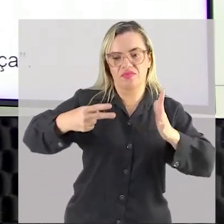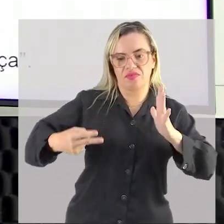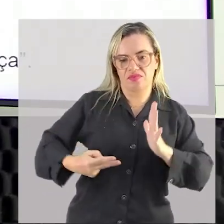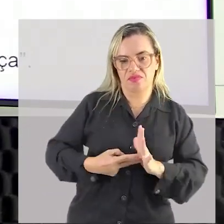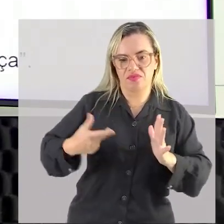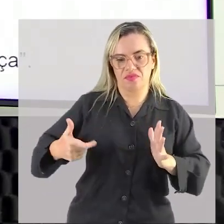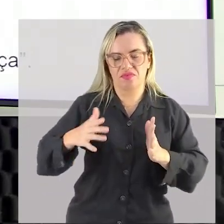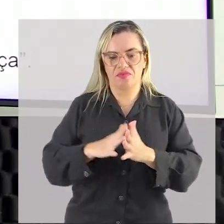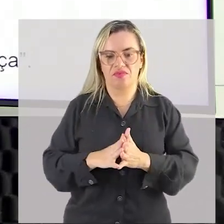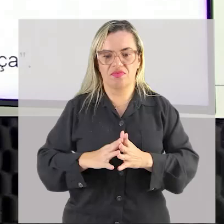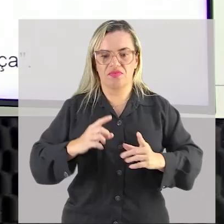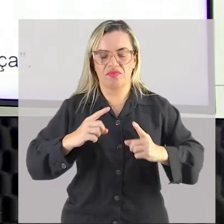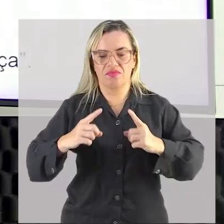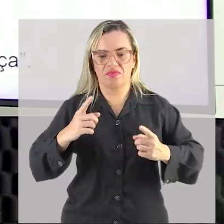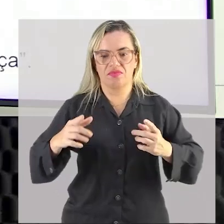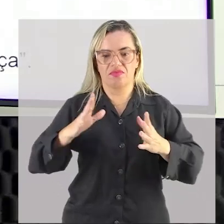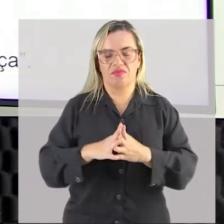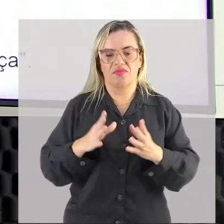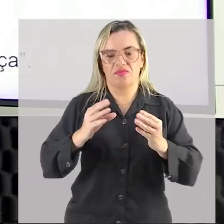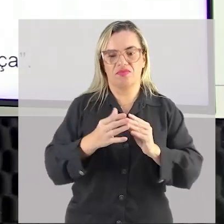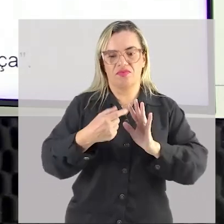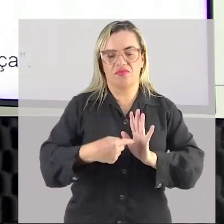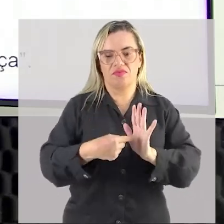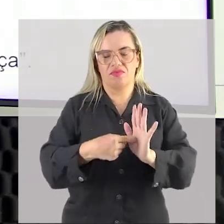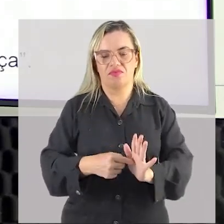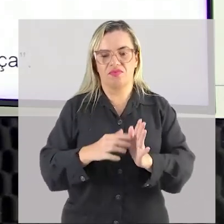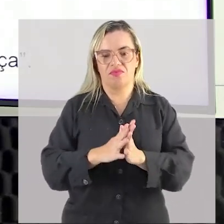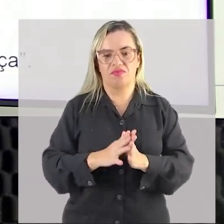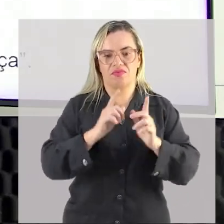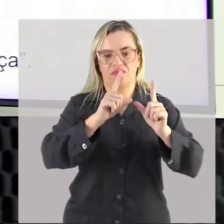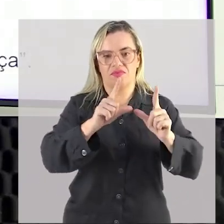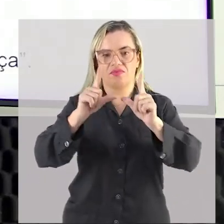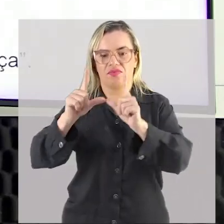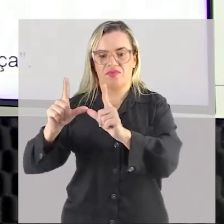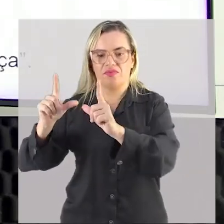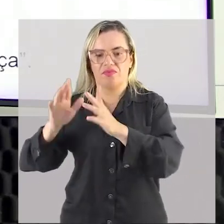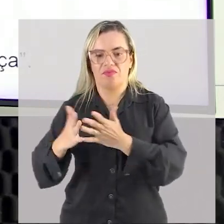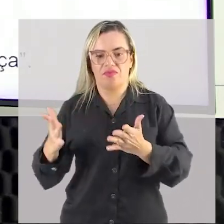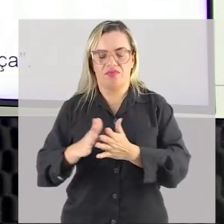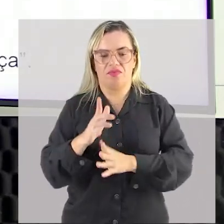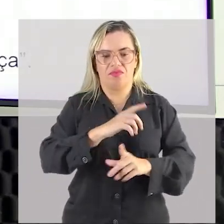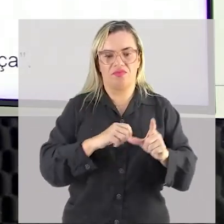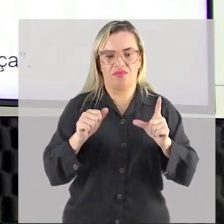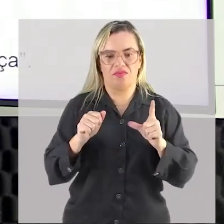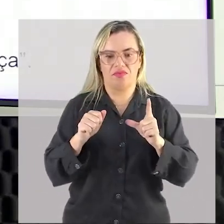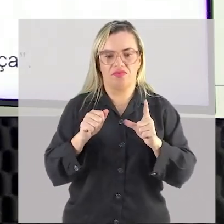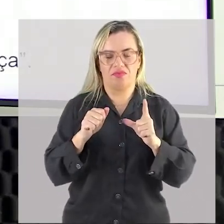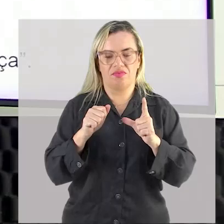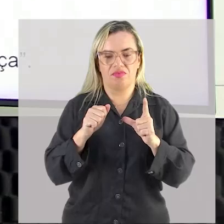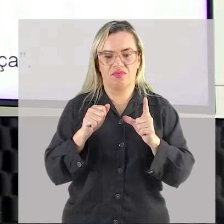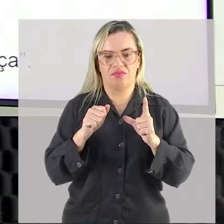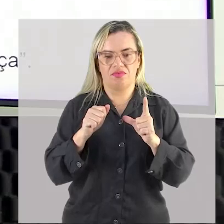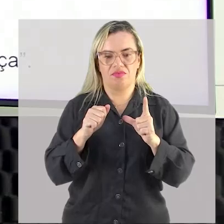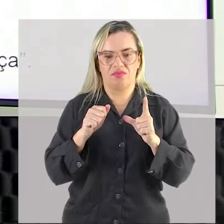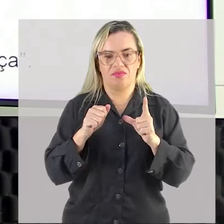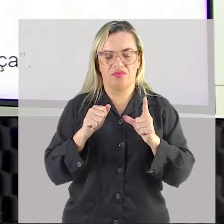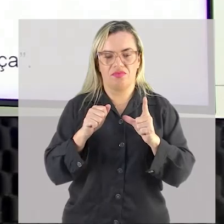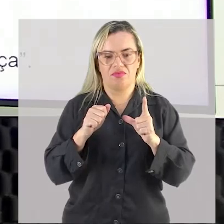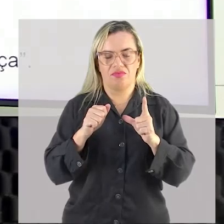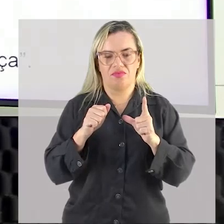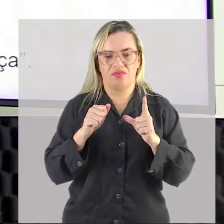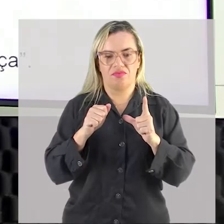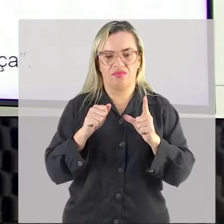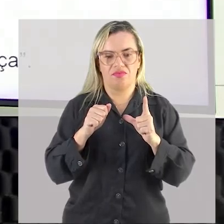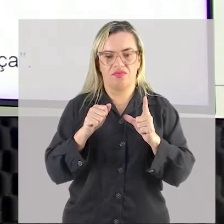que sintetiza o que é exposto na tirinha é promessas não pagam dívidas